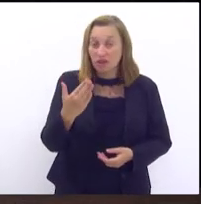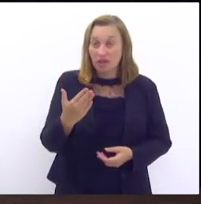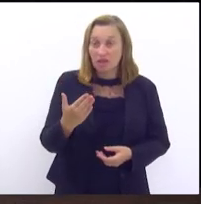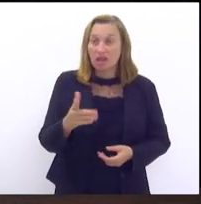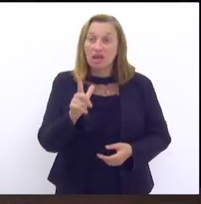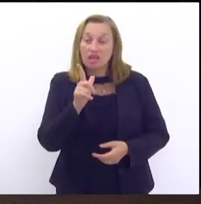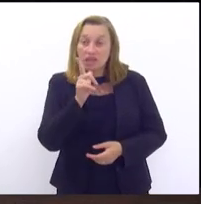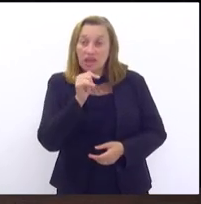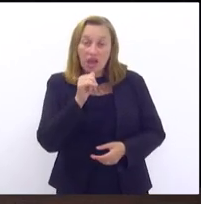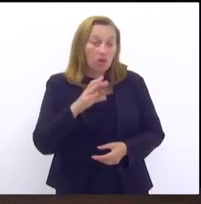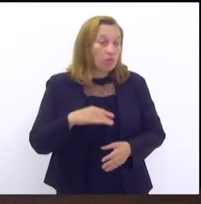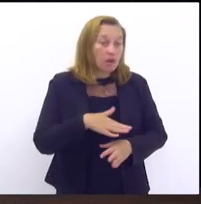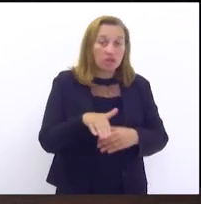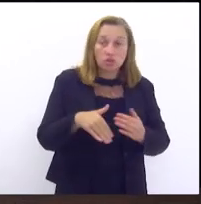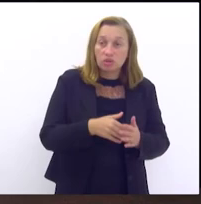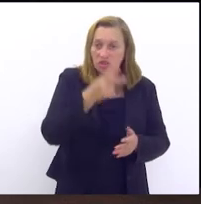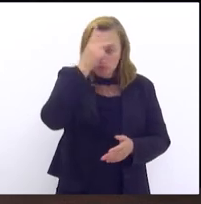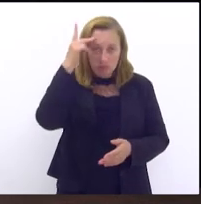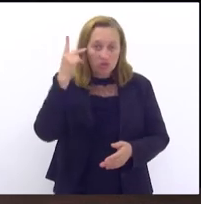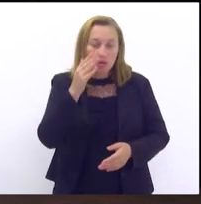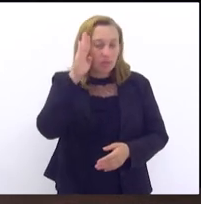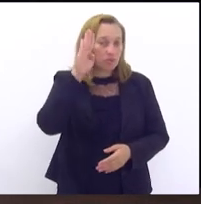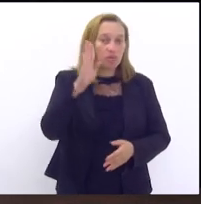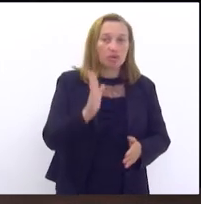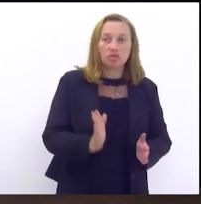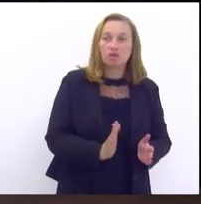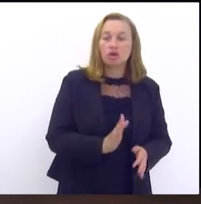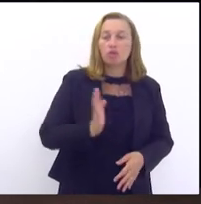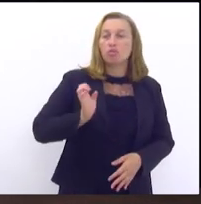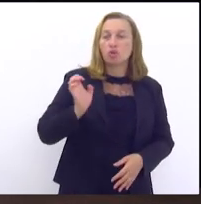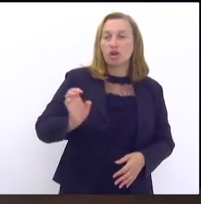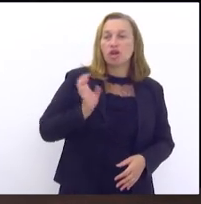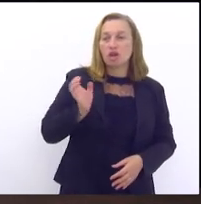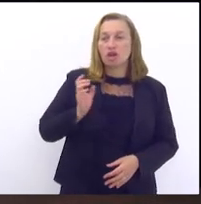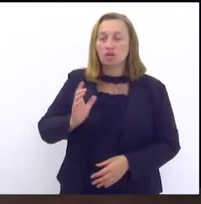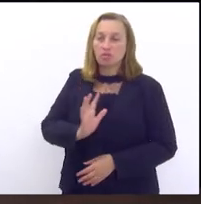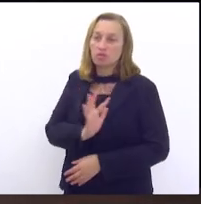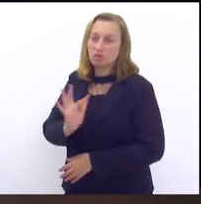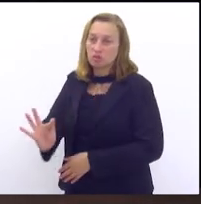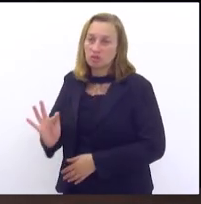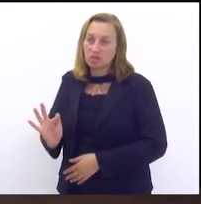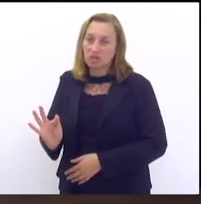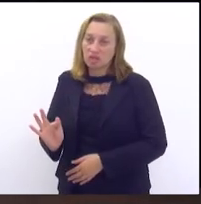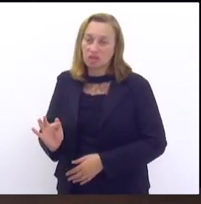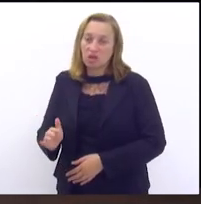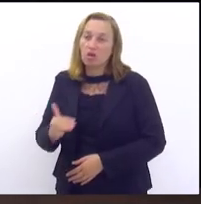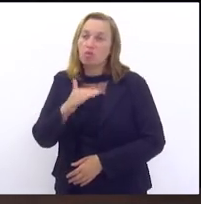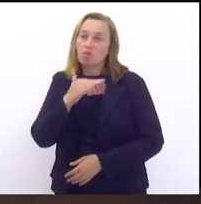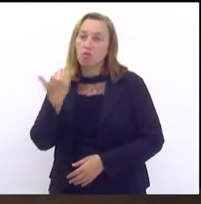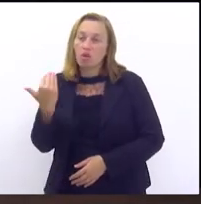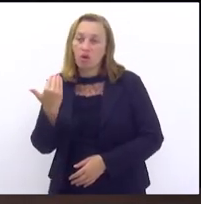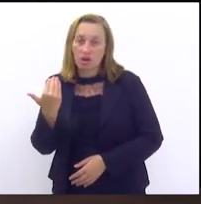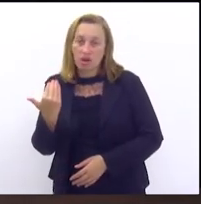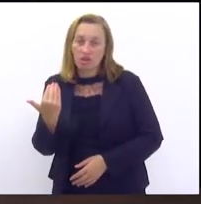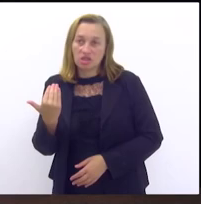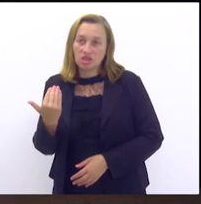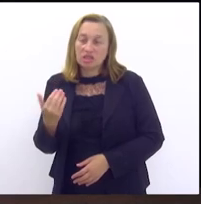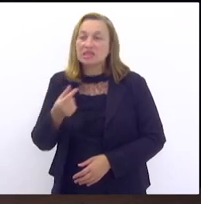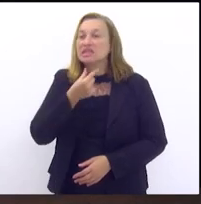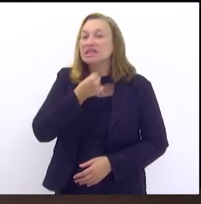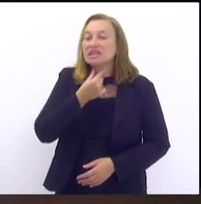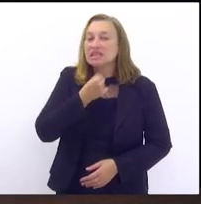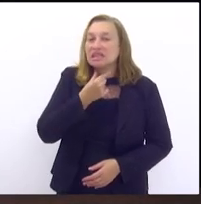mais ricos na Zona Sul. E o pessoal que mora na Baixada é o Djavan, morre de sede em frente ao mar. Tem água na